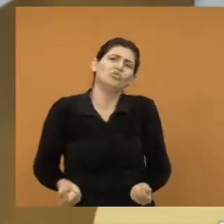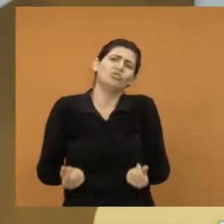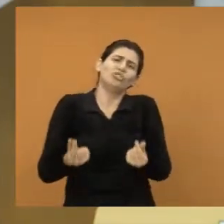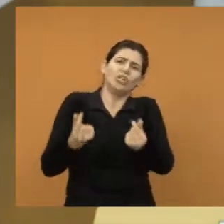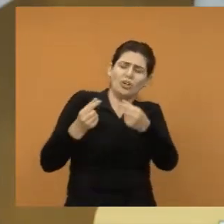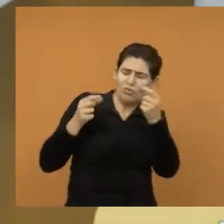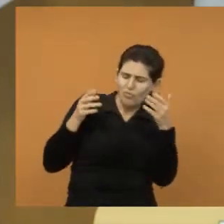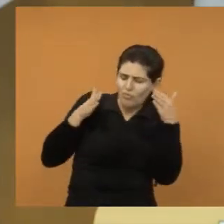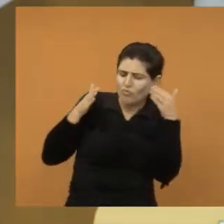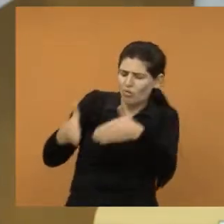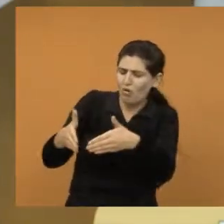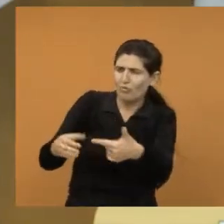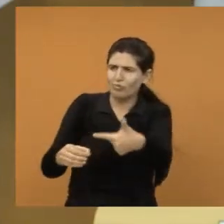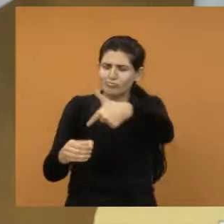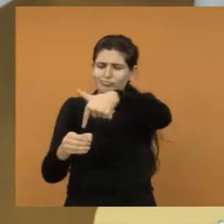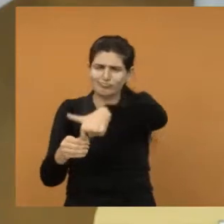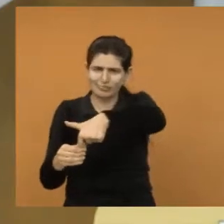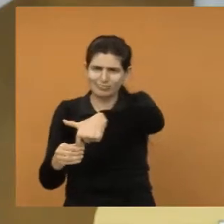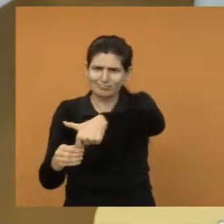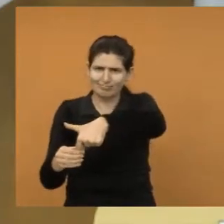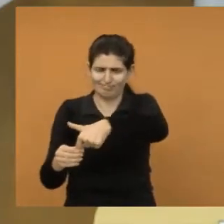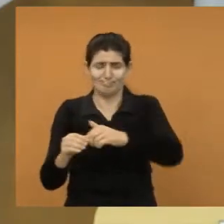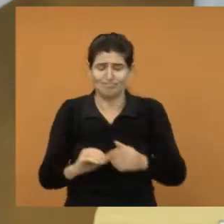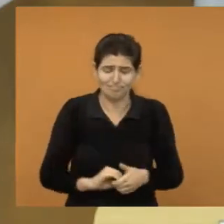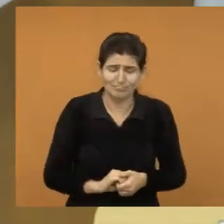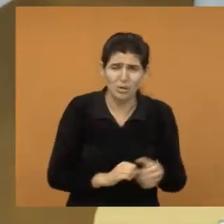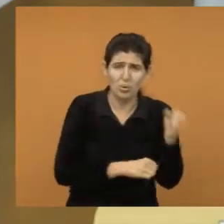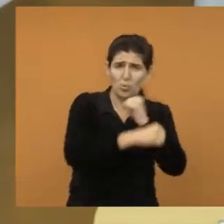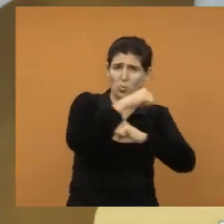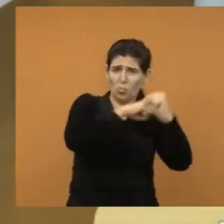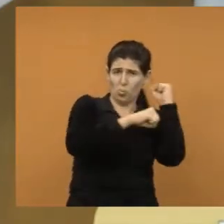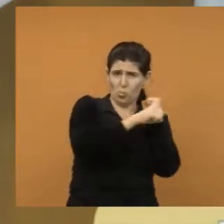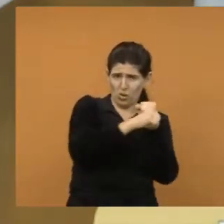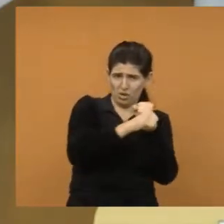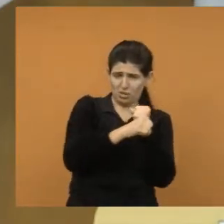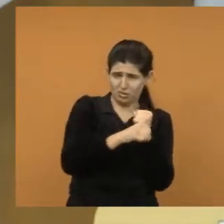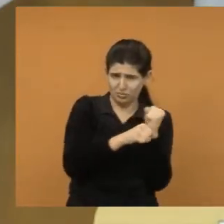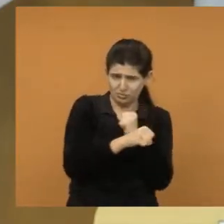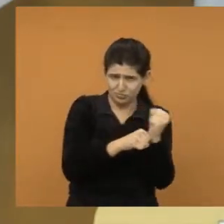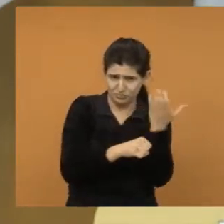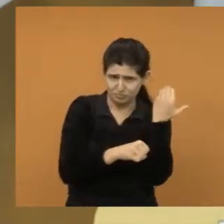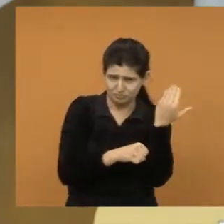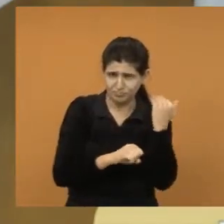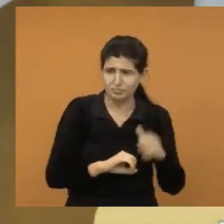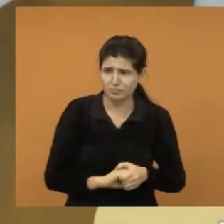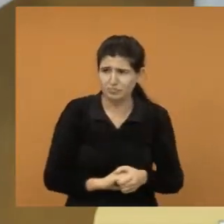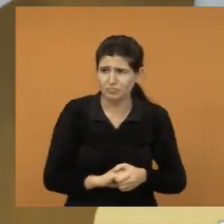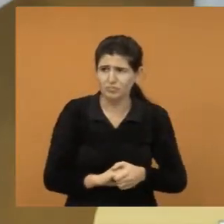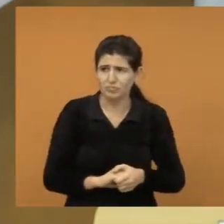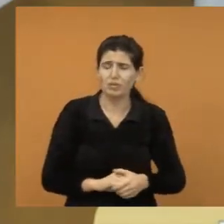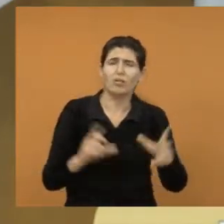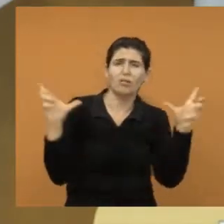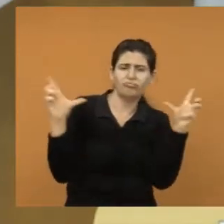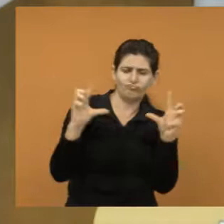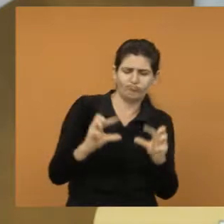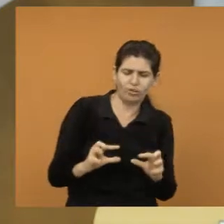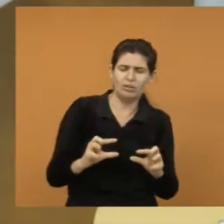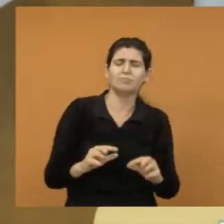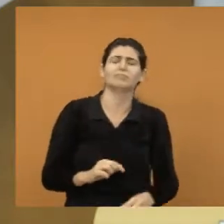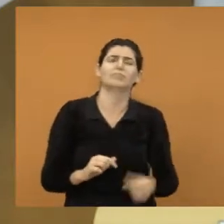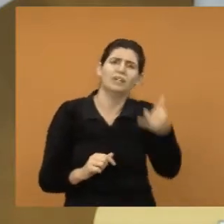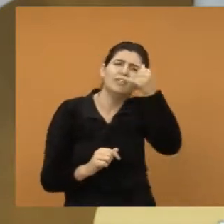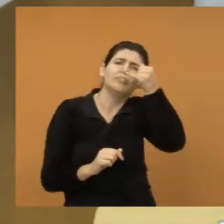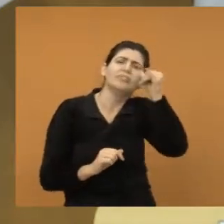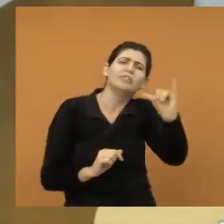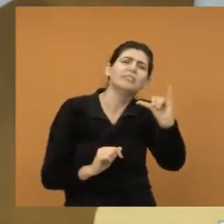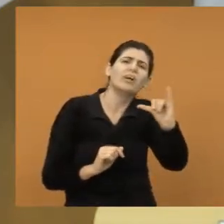aumentado, vereador Arildo. Os últimos anos foram anos de a gente fazer com que essa redução da desigualdade